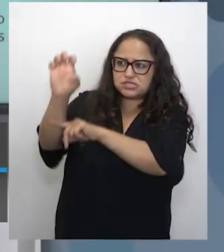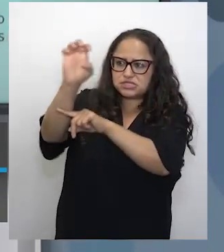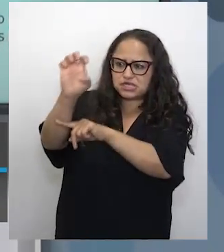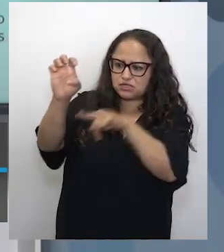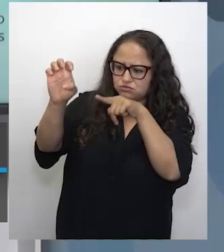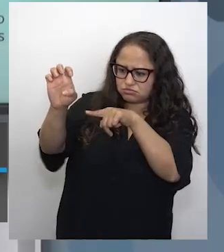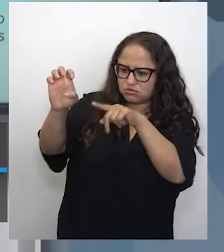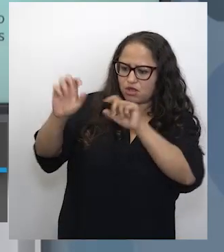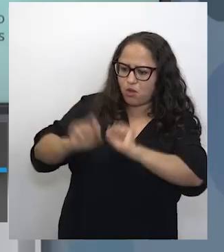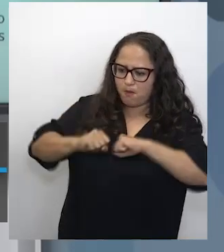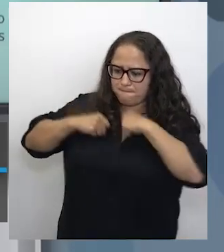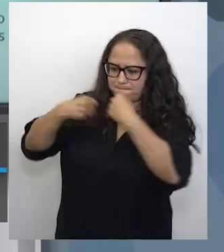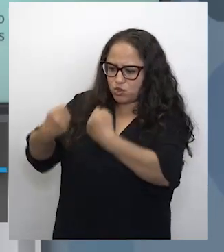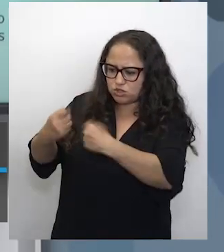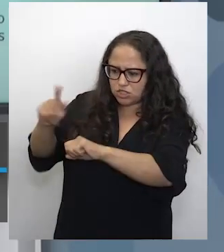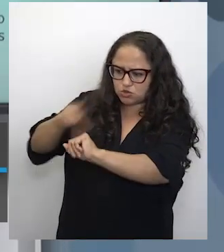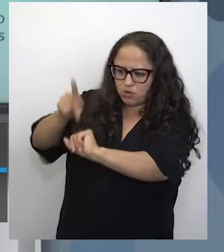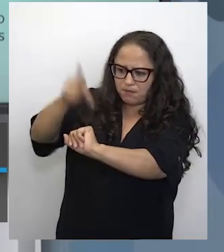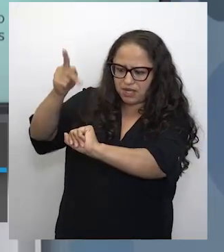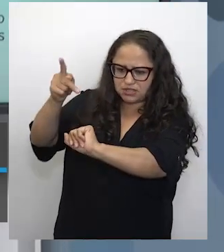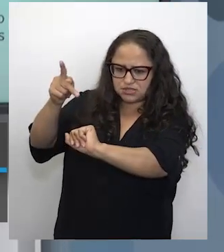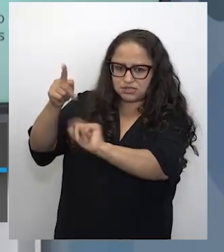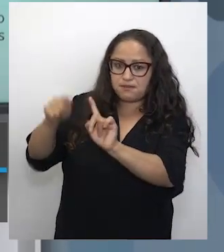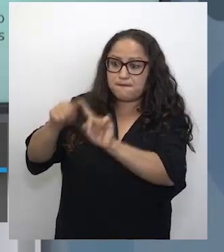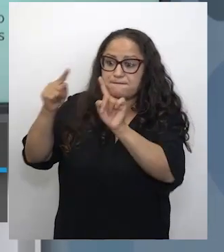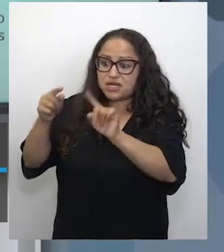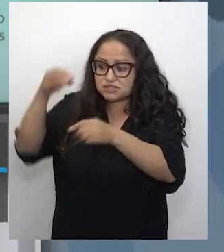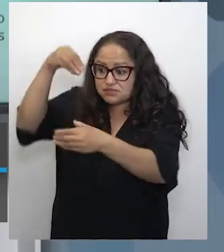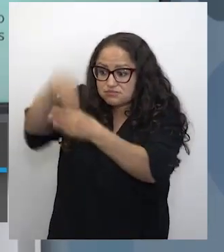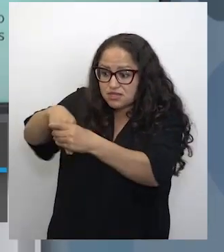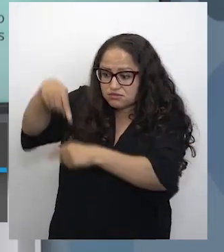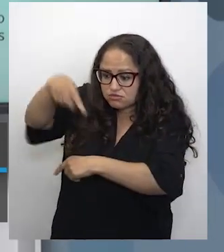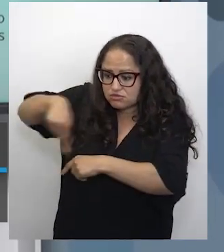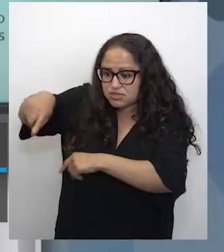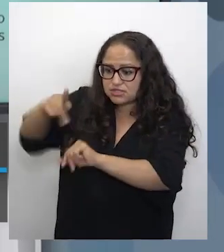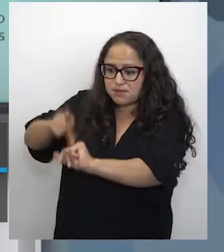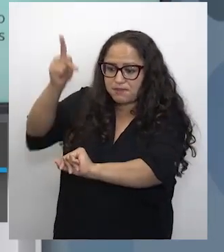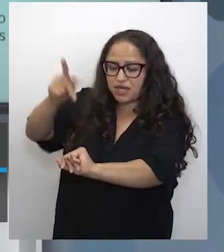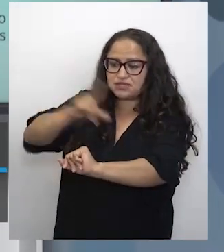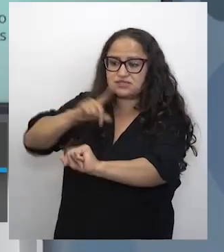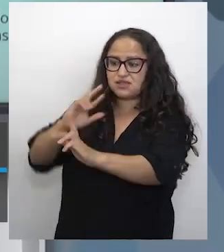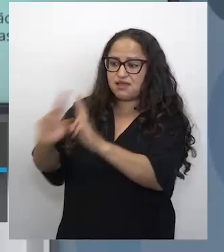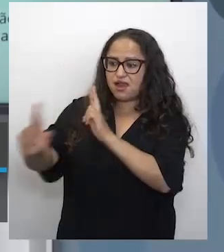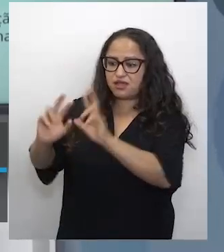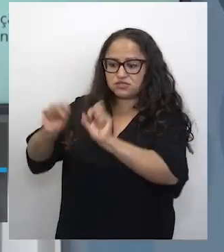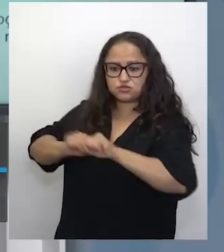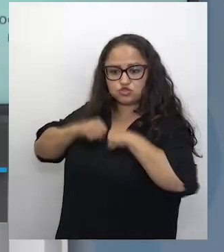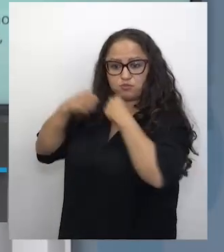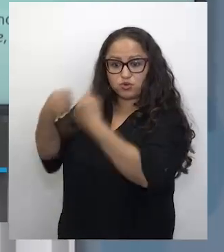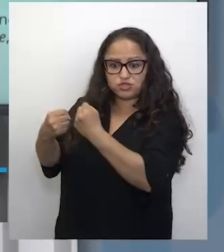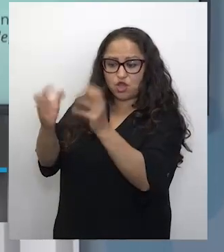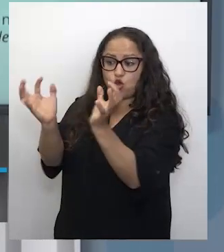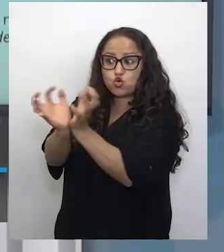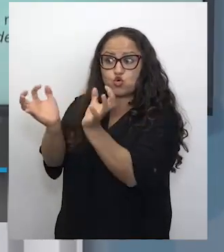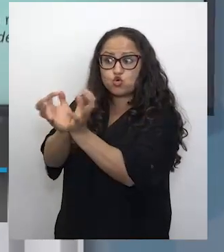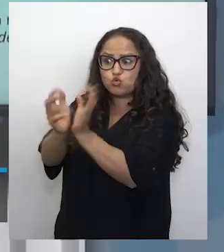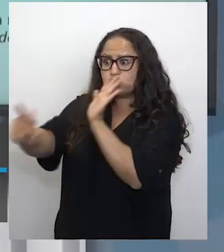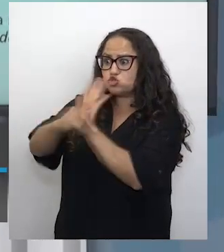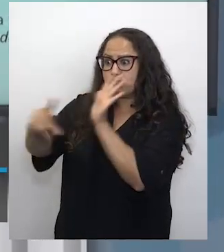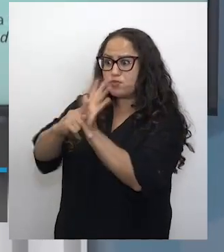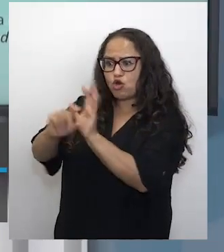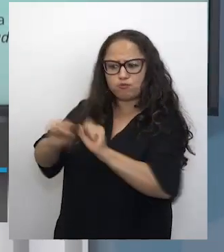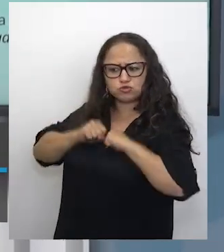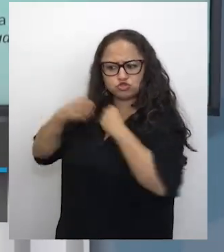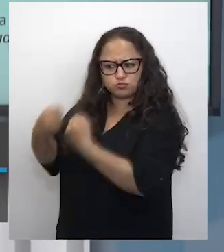o México como um país, mas dentro desse país também existem relações de poder, tá? Que determinam território. Sabe,